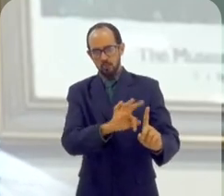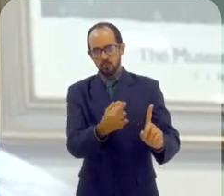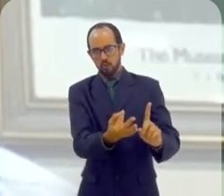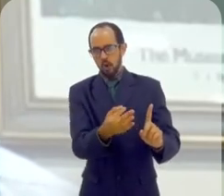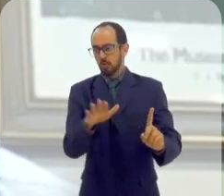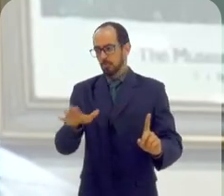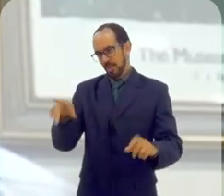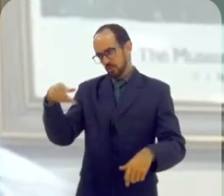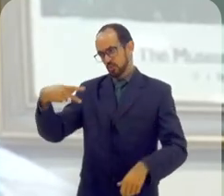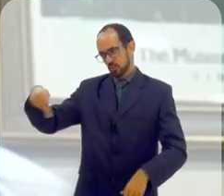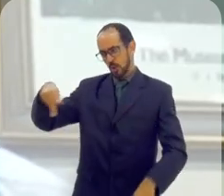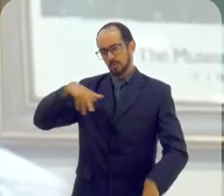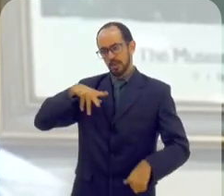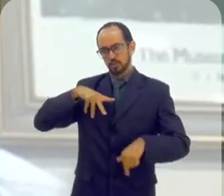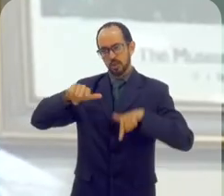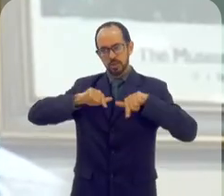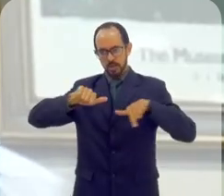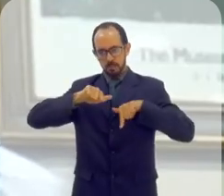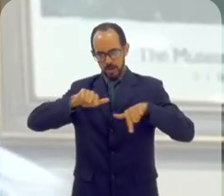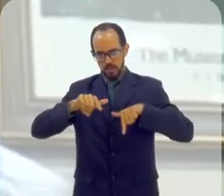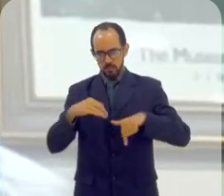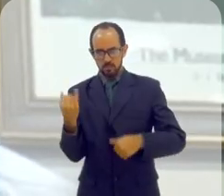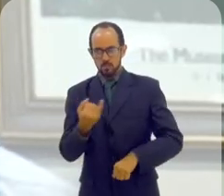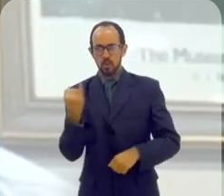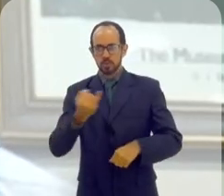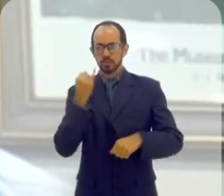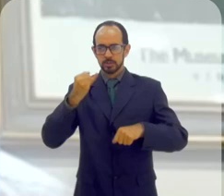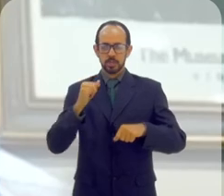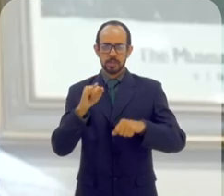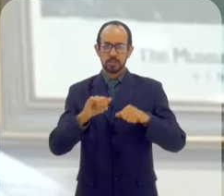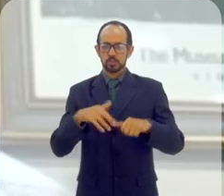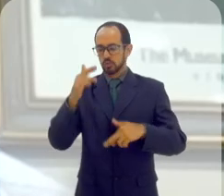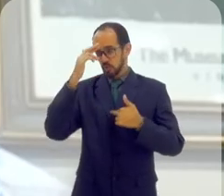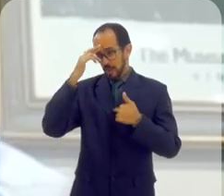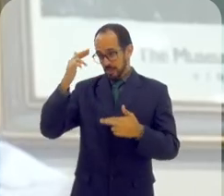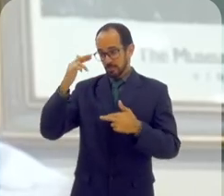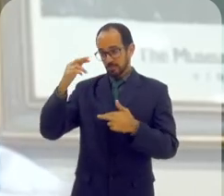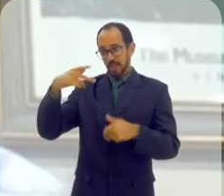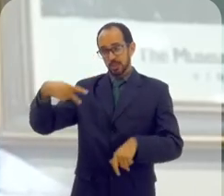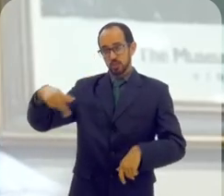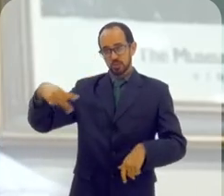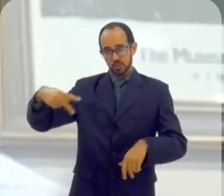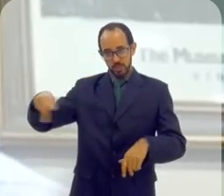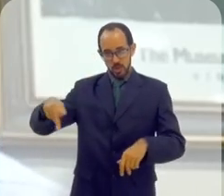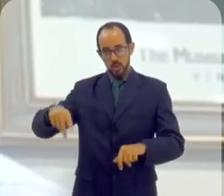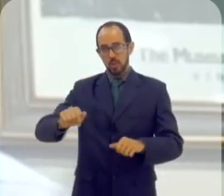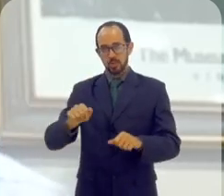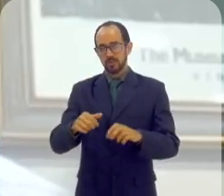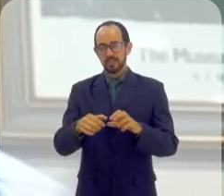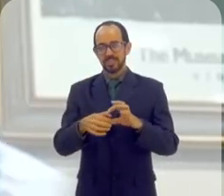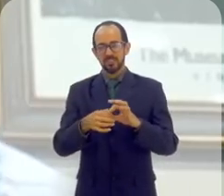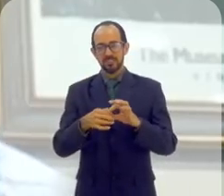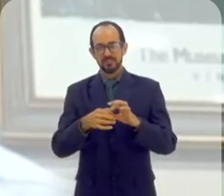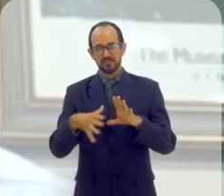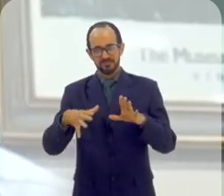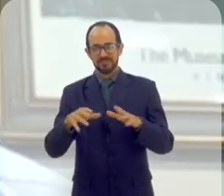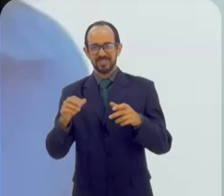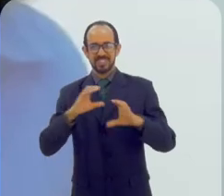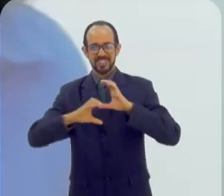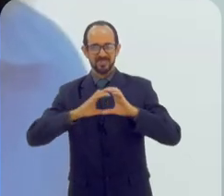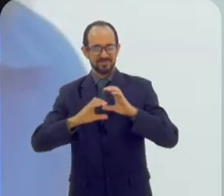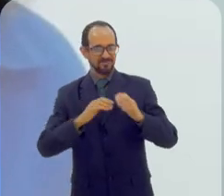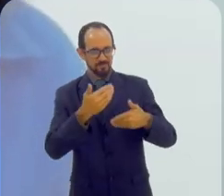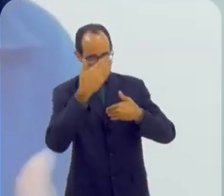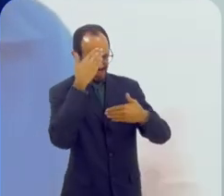o forma mas eu quero seu trabalho que você faz isso a importância que você tem junta as entidade como você é respeitada E como você abre esse canal